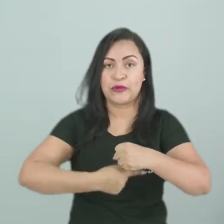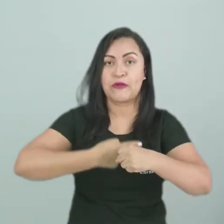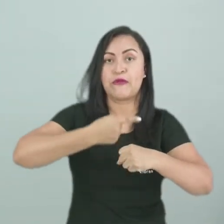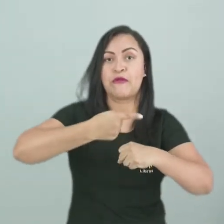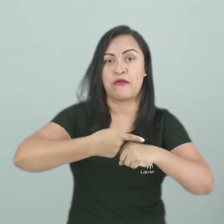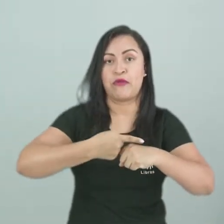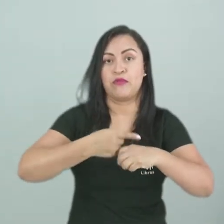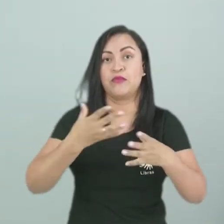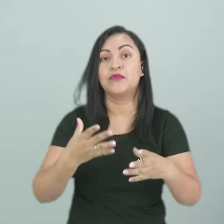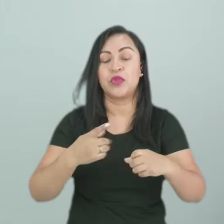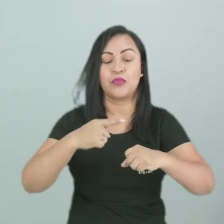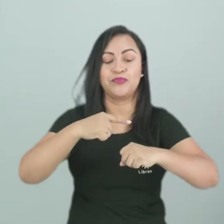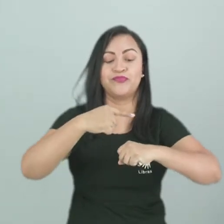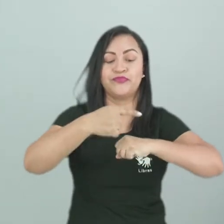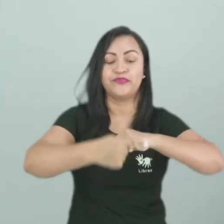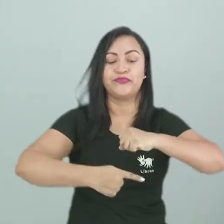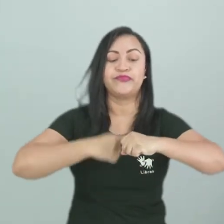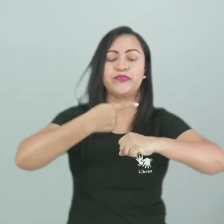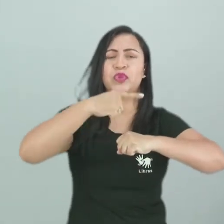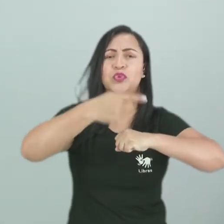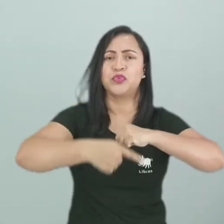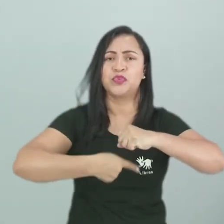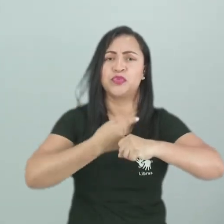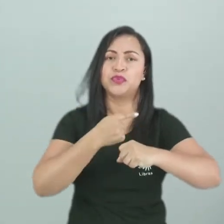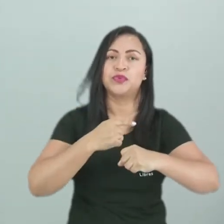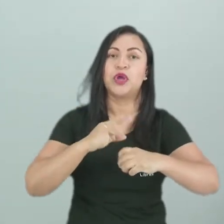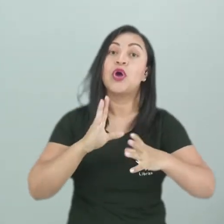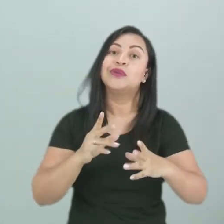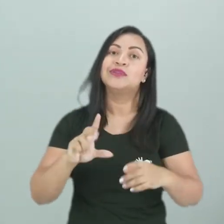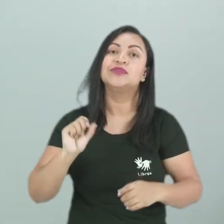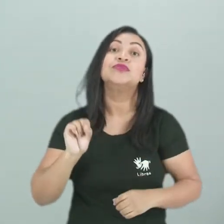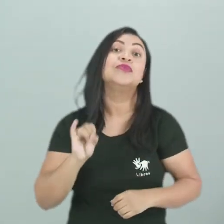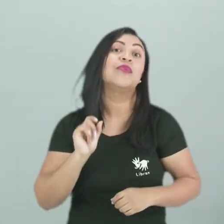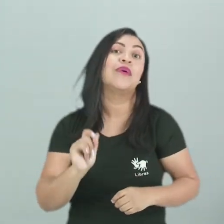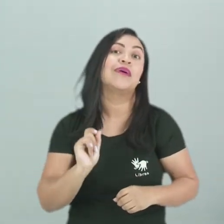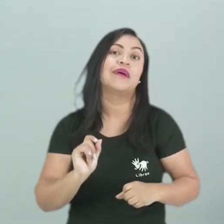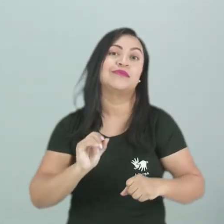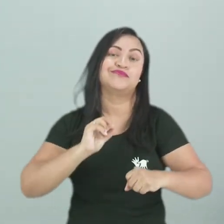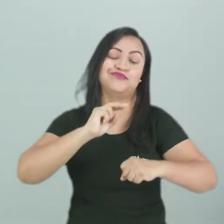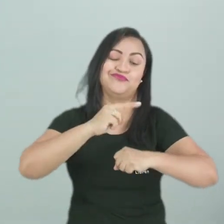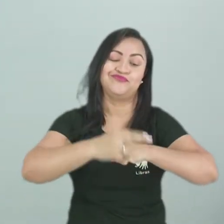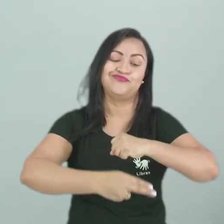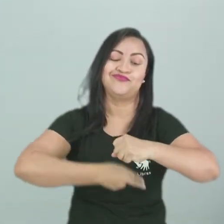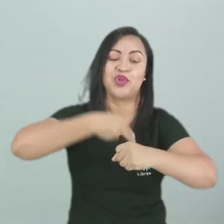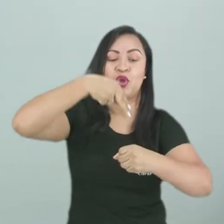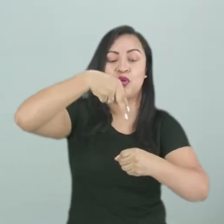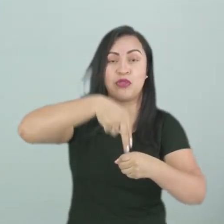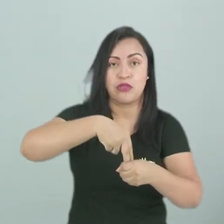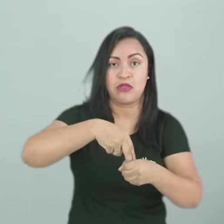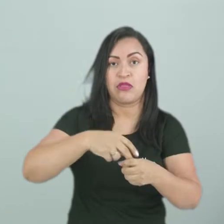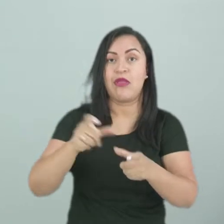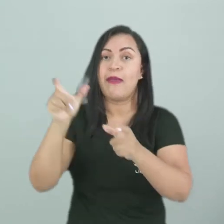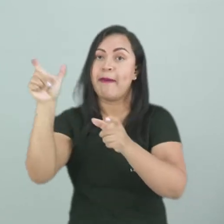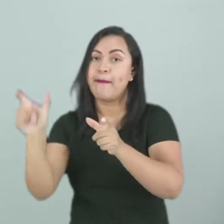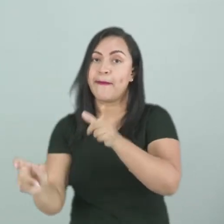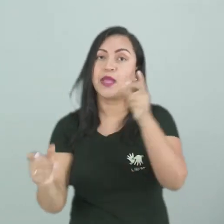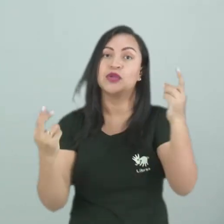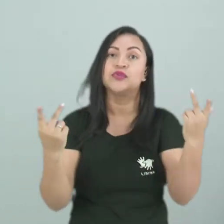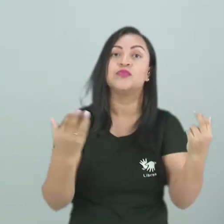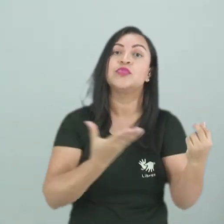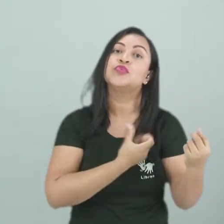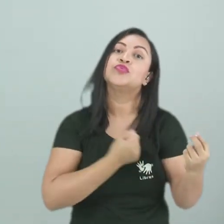os átomos, eles são neutros, a mesma quantidade de prótons e a mesma quantidade de elétrons